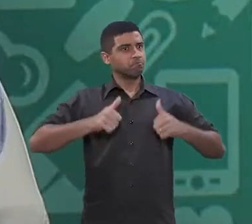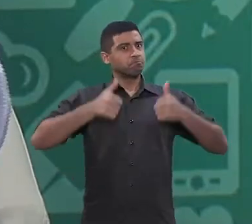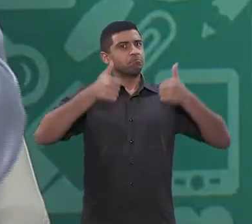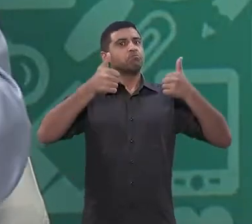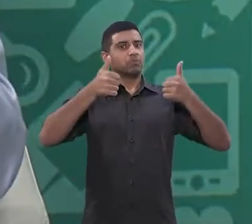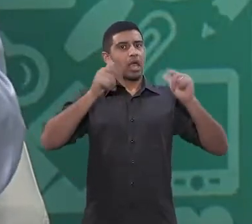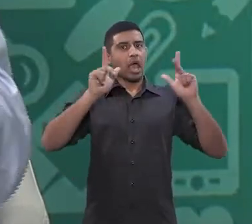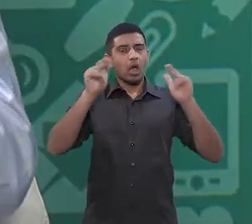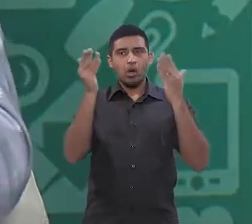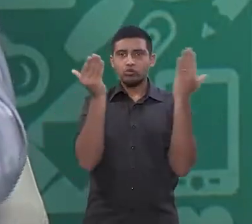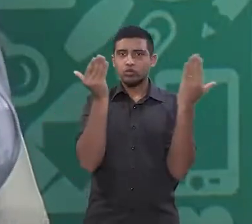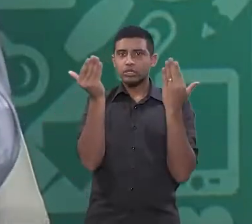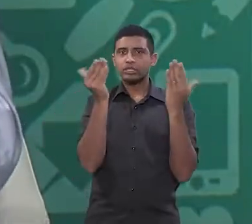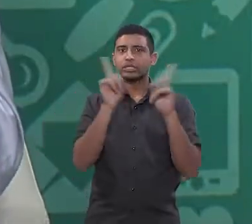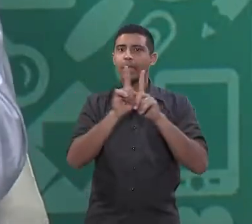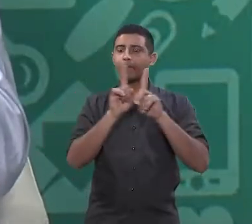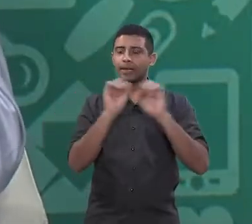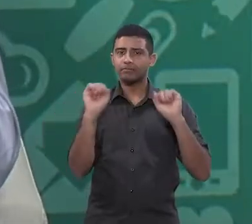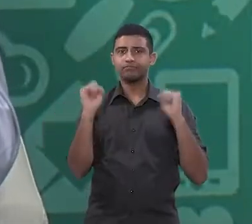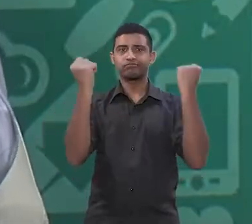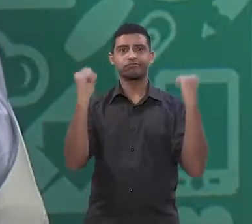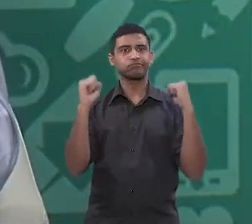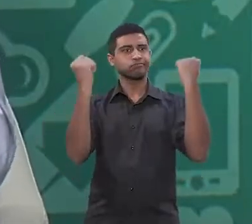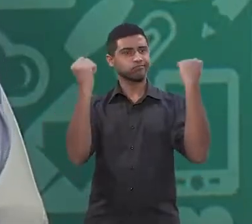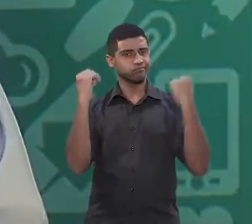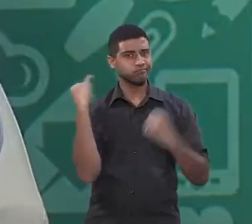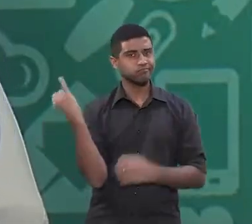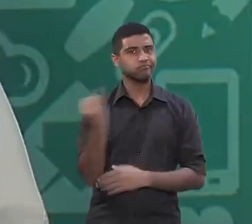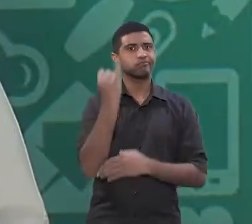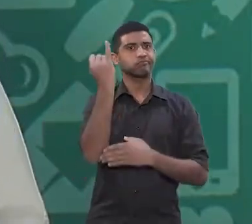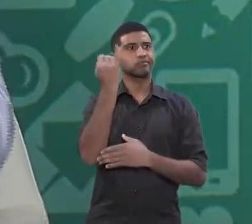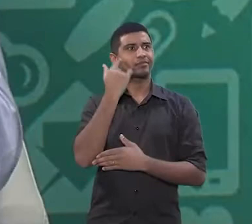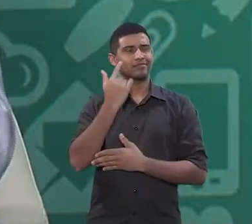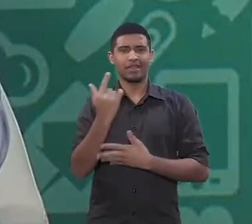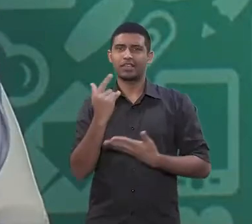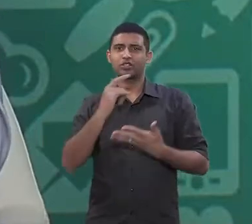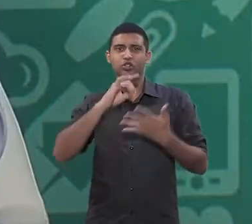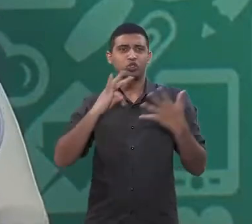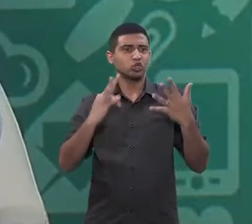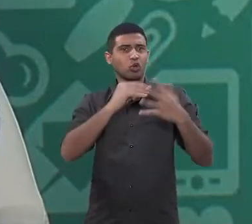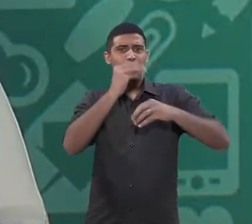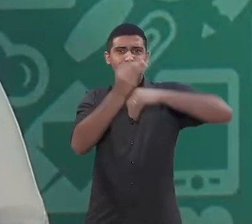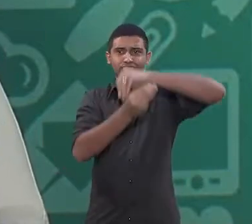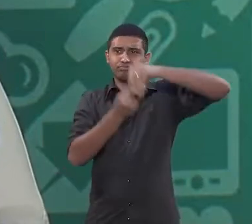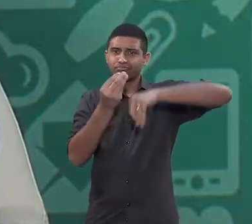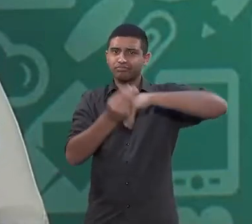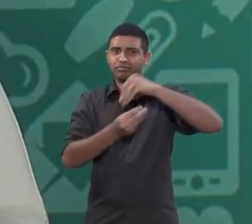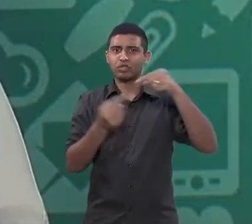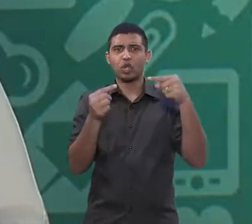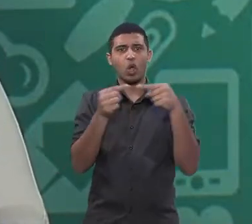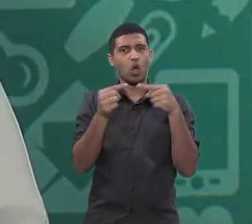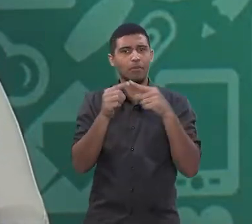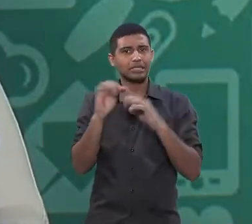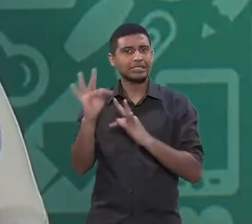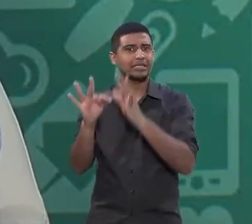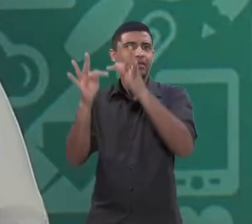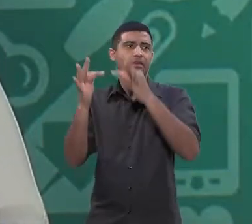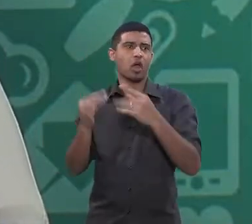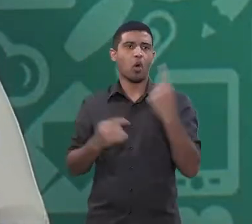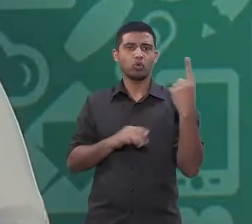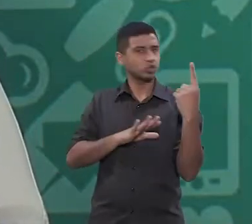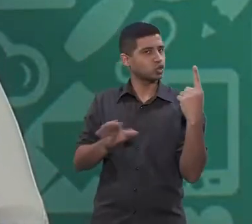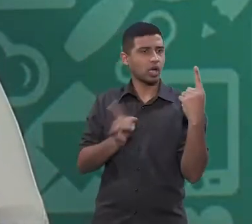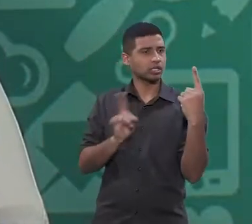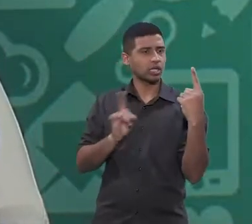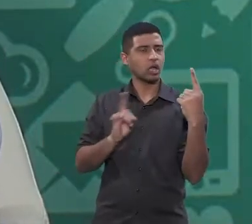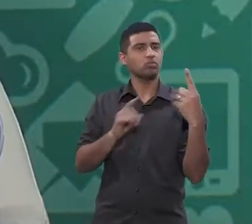como a terapia é muito importante, o exercício físico é muito importante, ou seja, tudo faz parte de um grande combo,